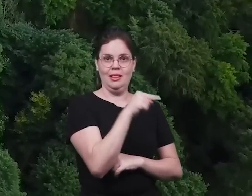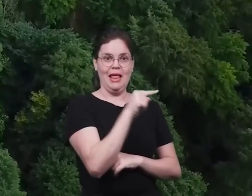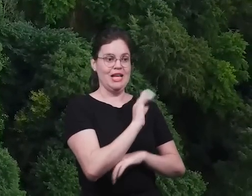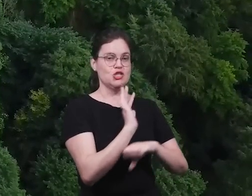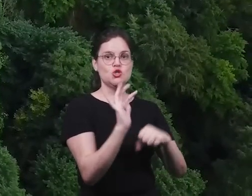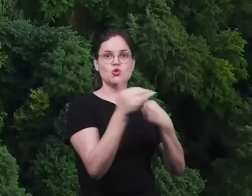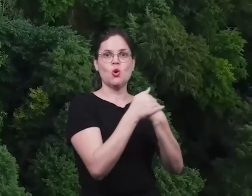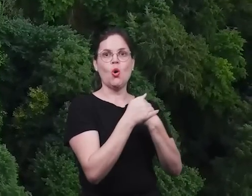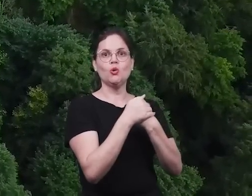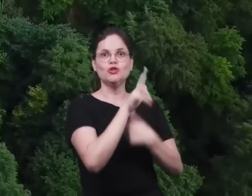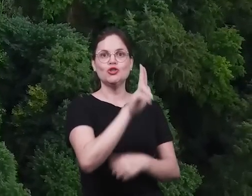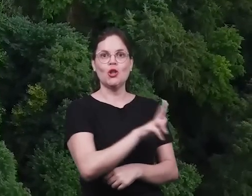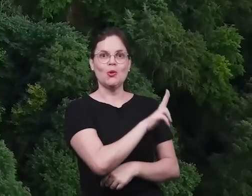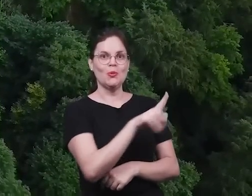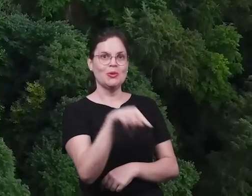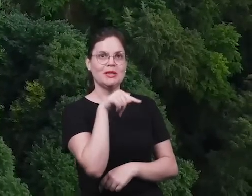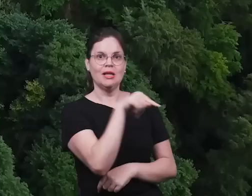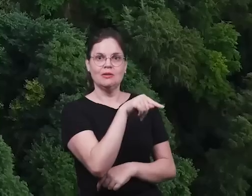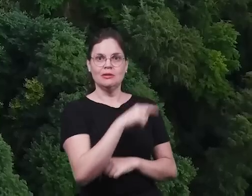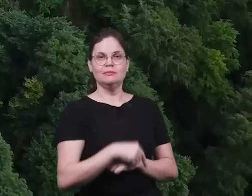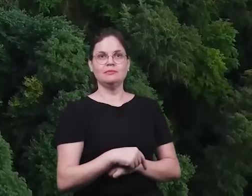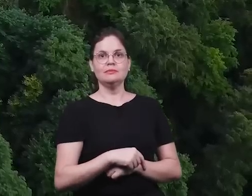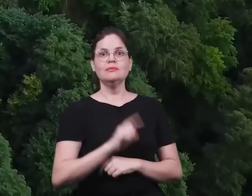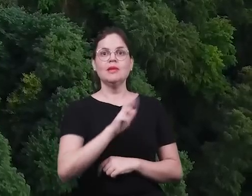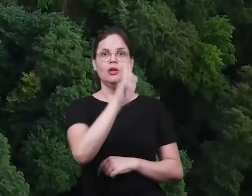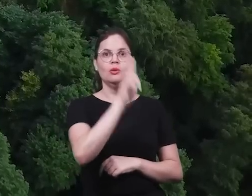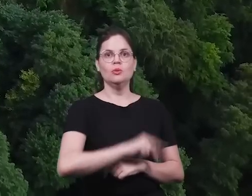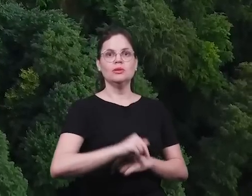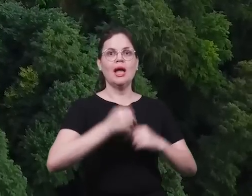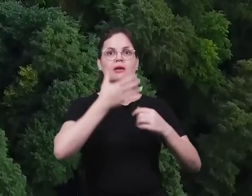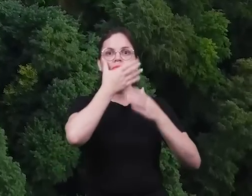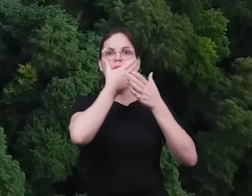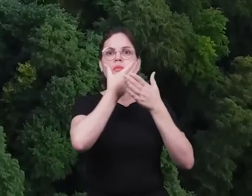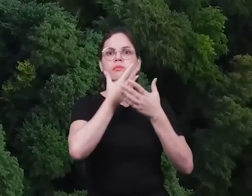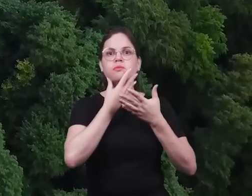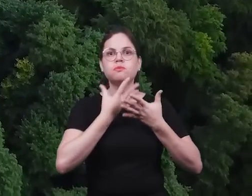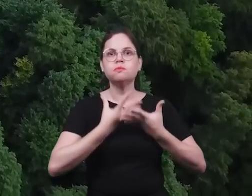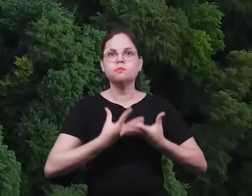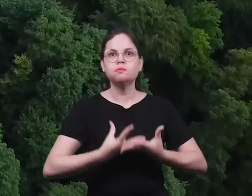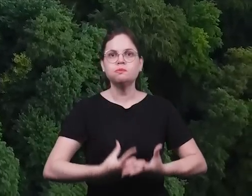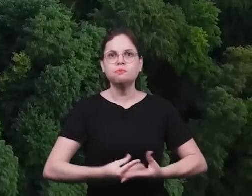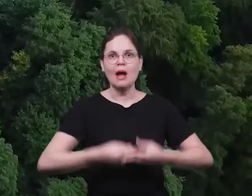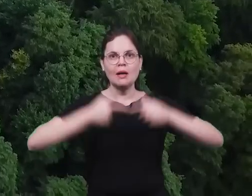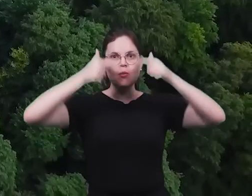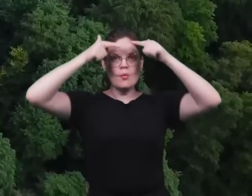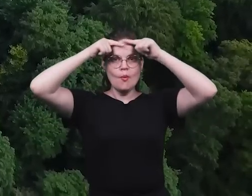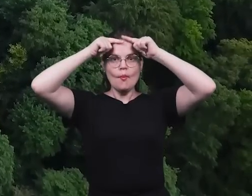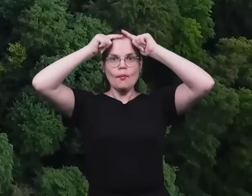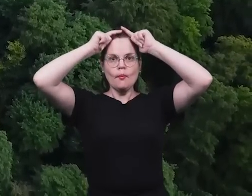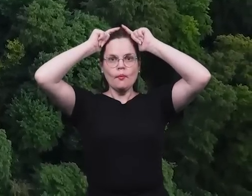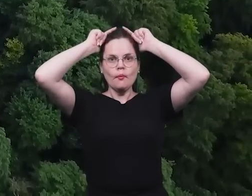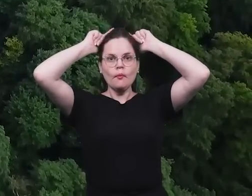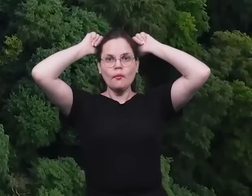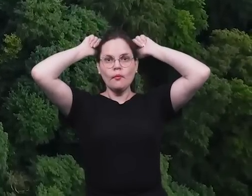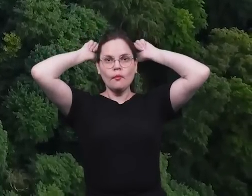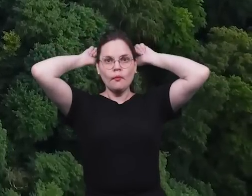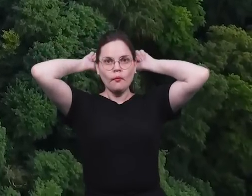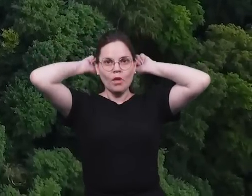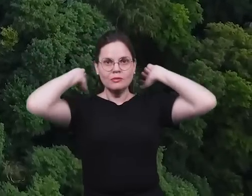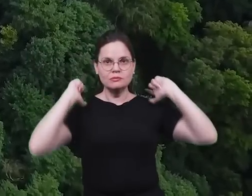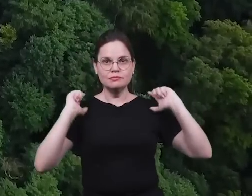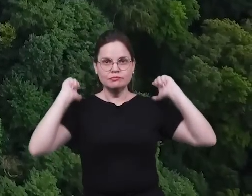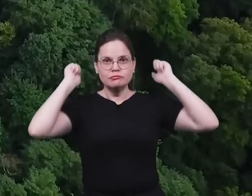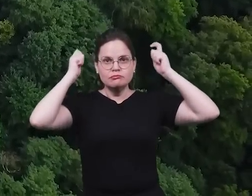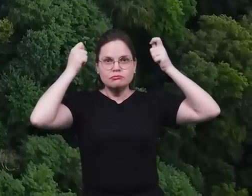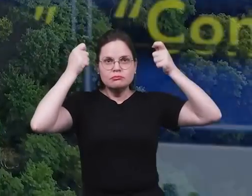né? E esconde. Lutero deixa crescer a barba, raspa a cabeça, para mesmo não ser reconhecido